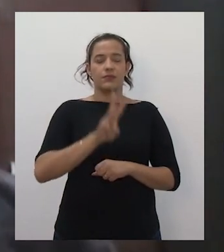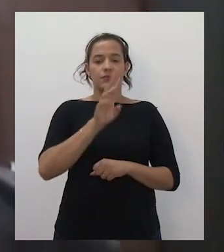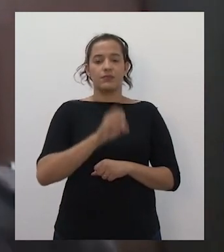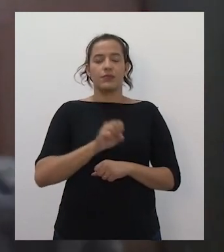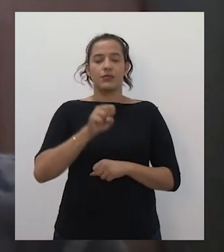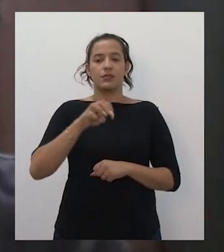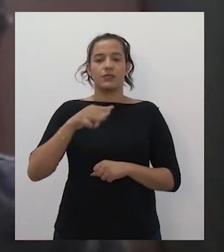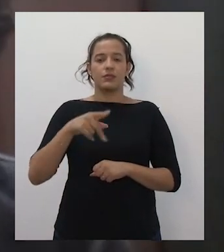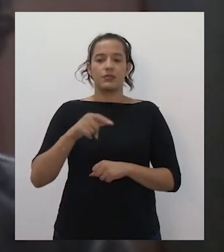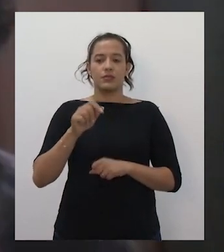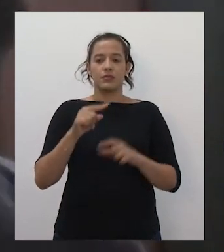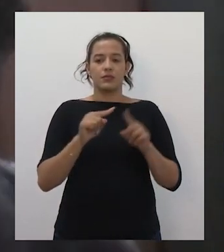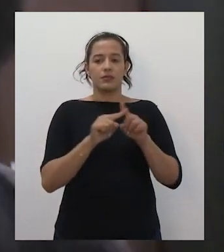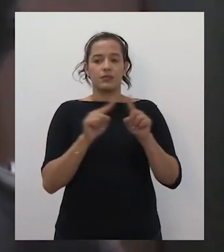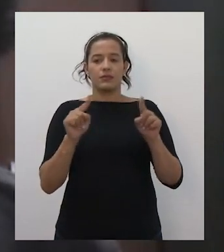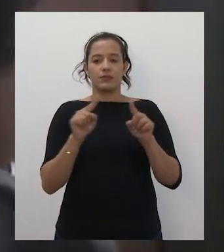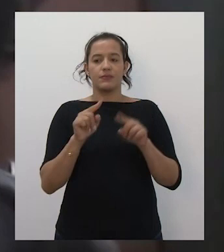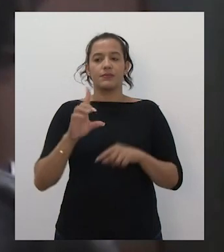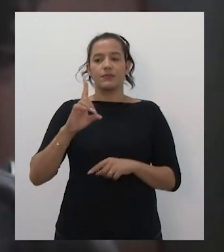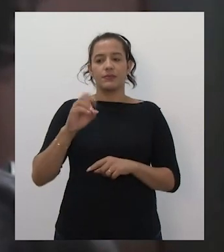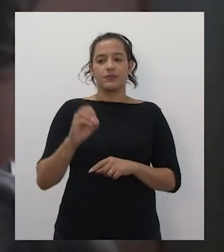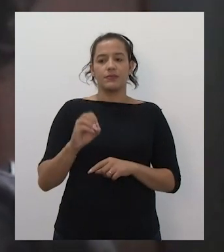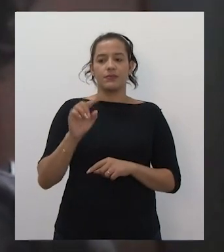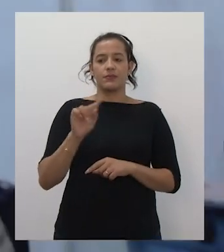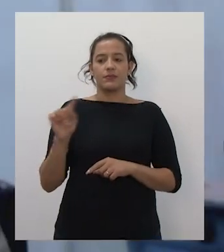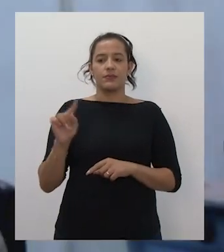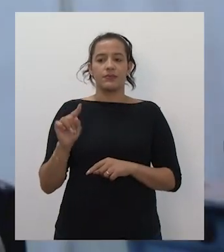2 L's. Muito obrigado.